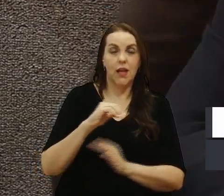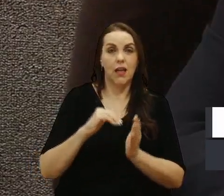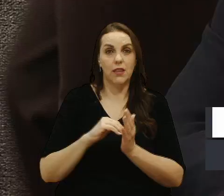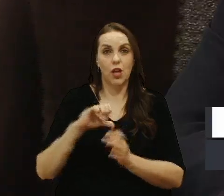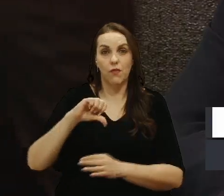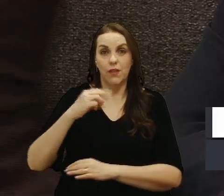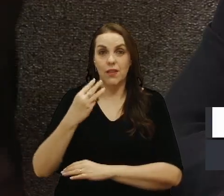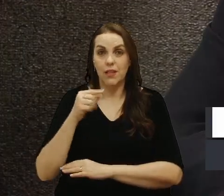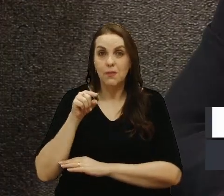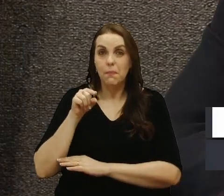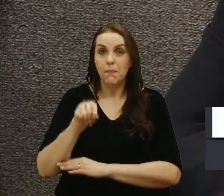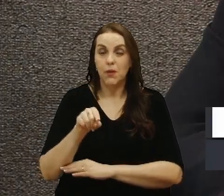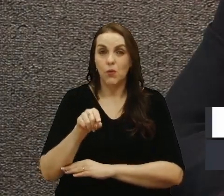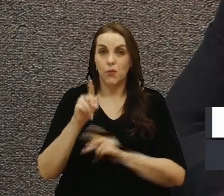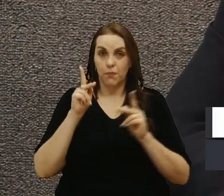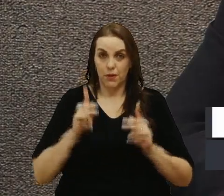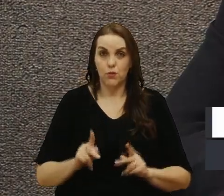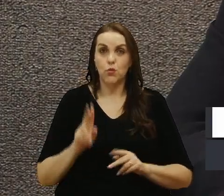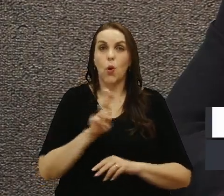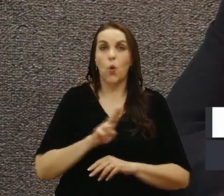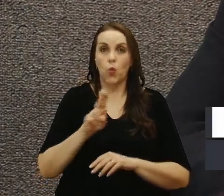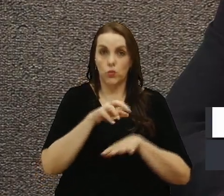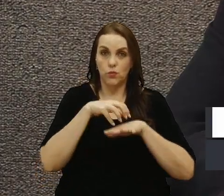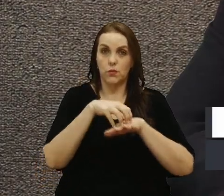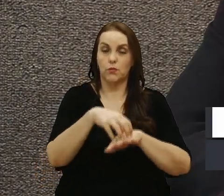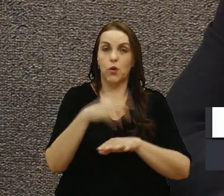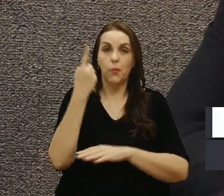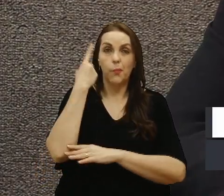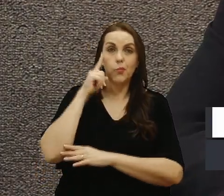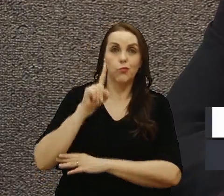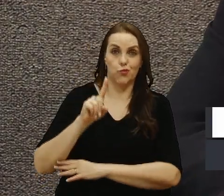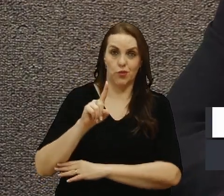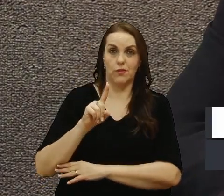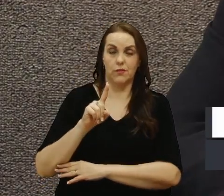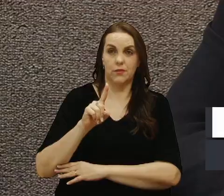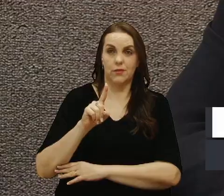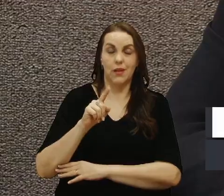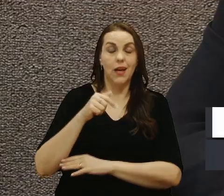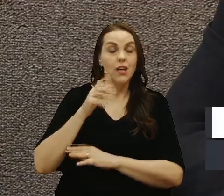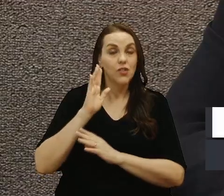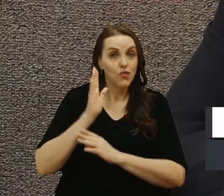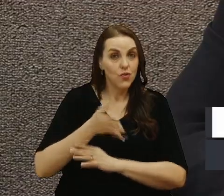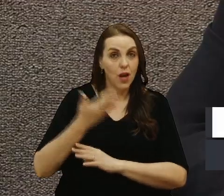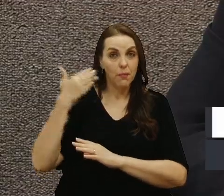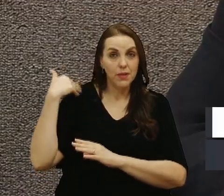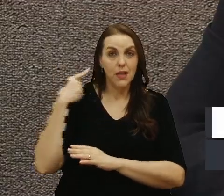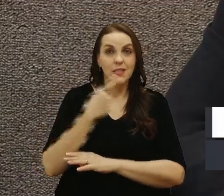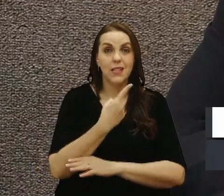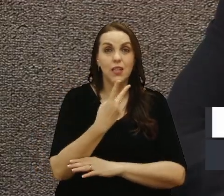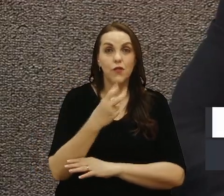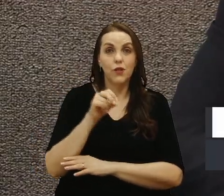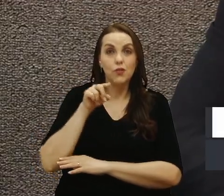mil passageiros dia. Nós chegamos nessa cidade já a 120 mil passageiros por dia.